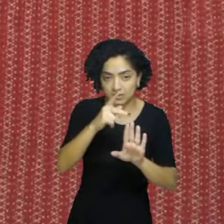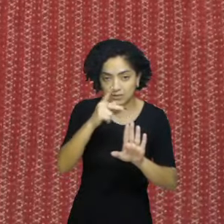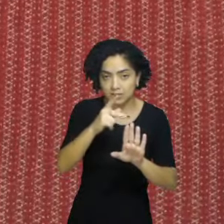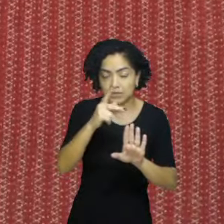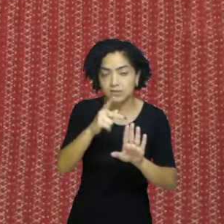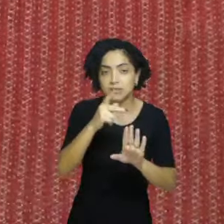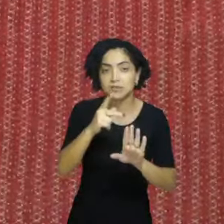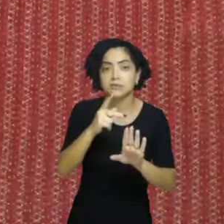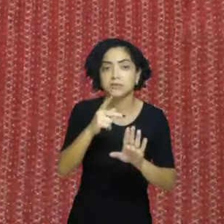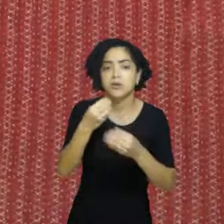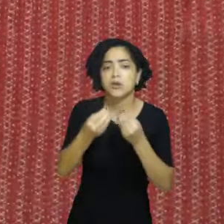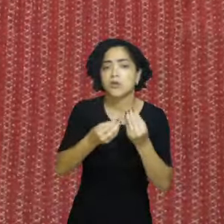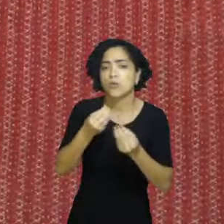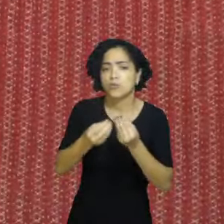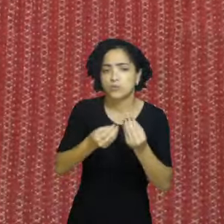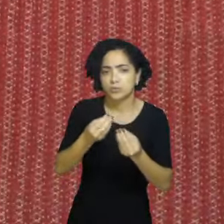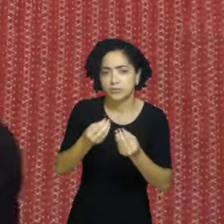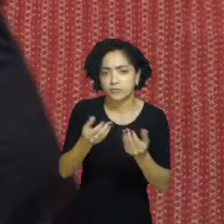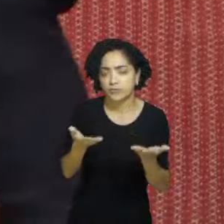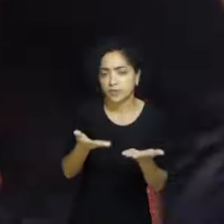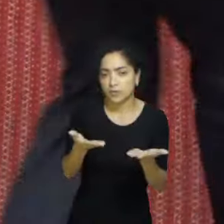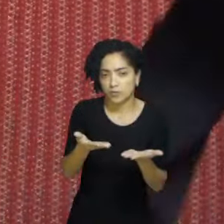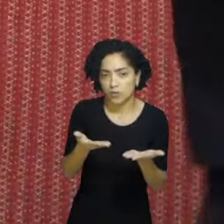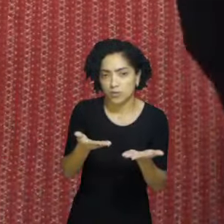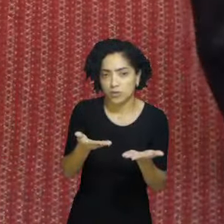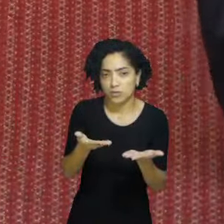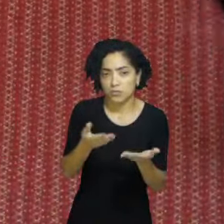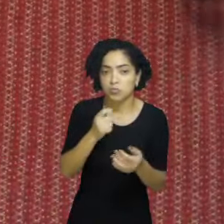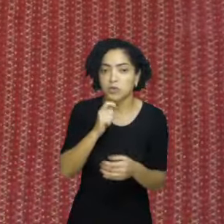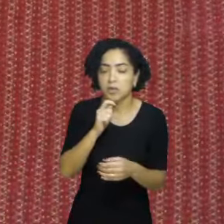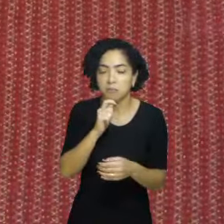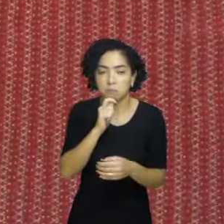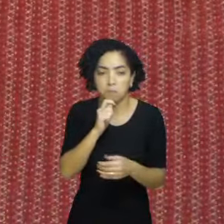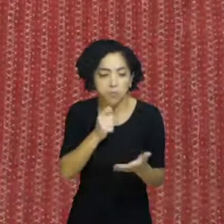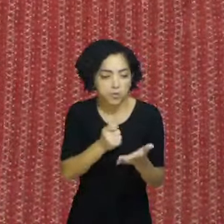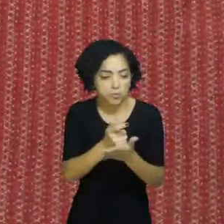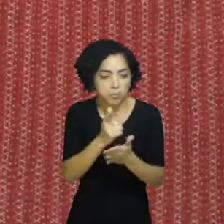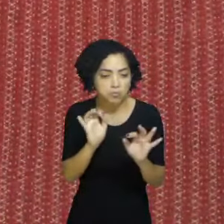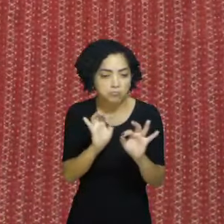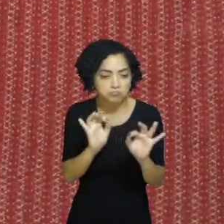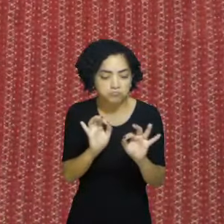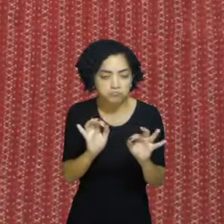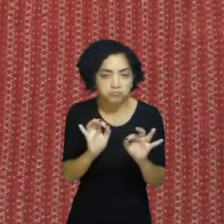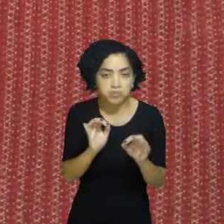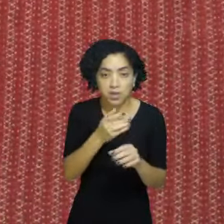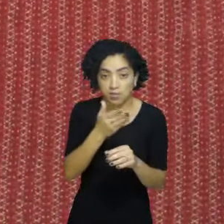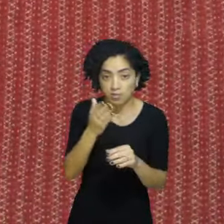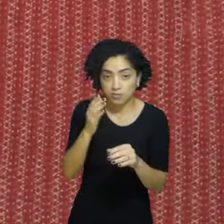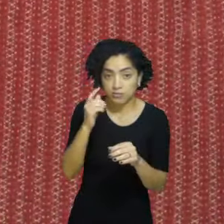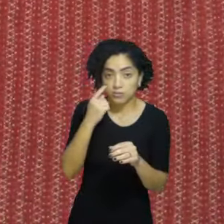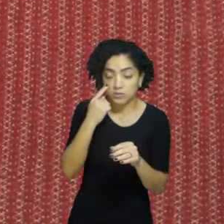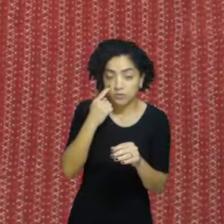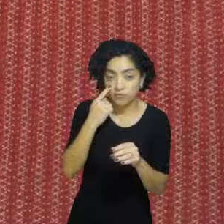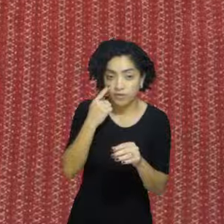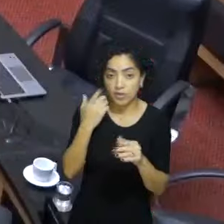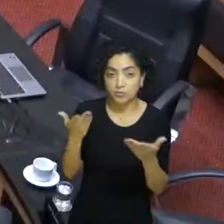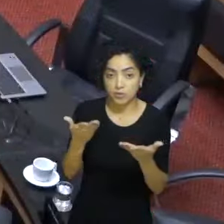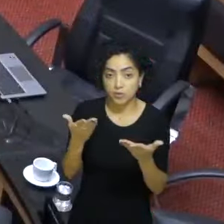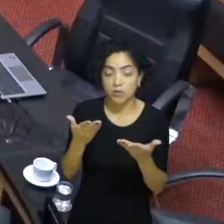têm nenhum repasse, nenhum pagamento? A gente sabe, mas aqueles que estão nos assistindo também precisam